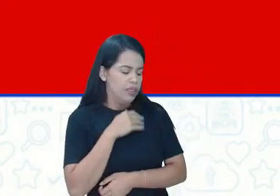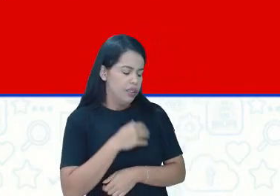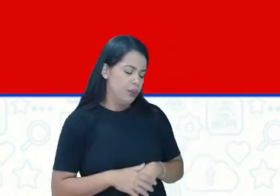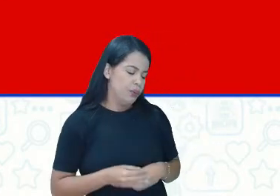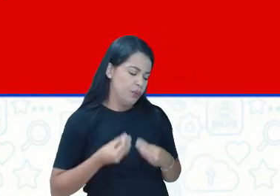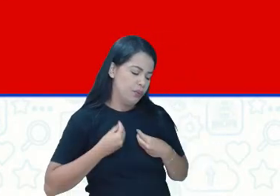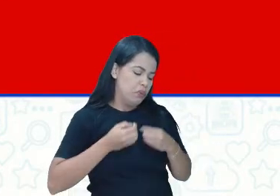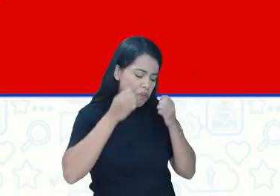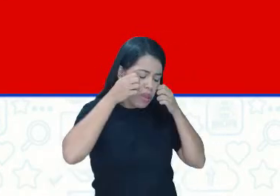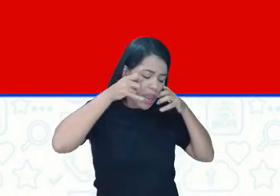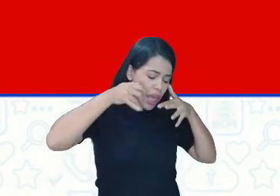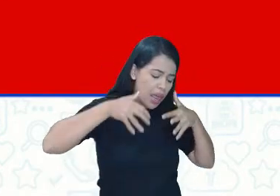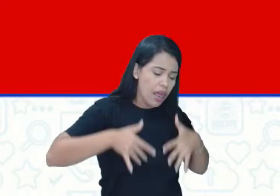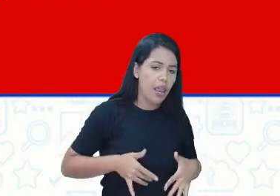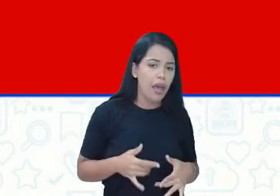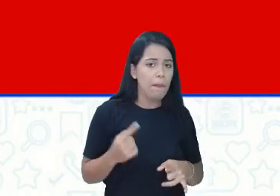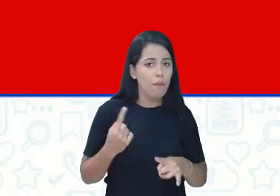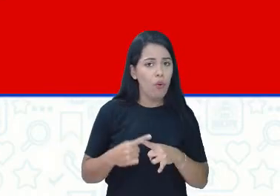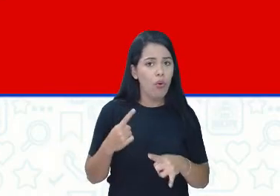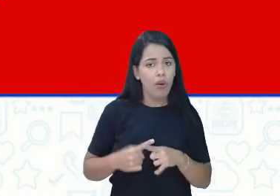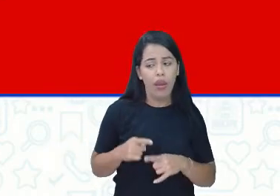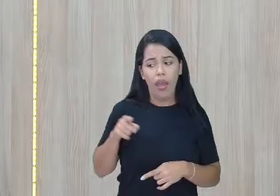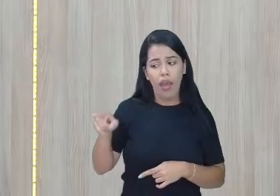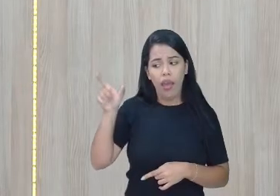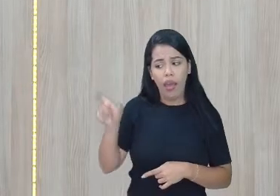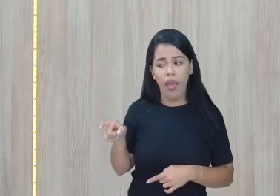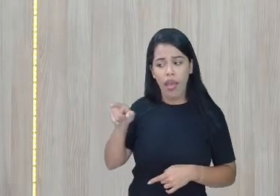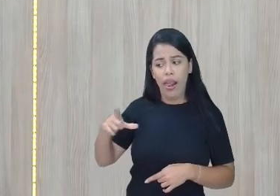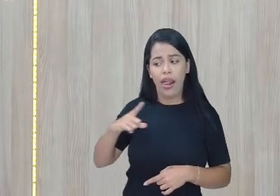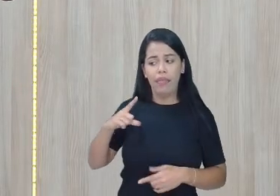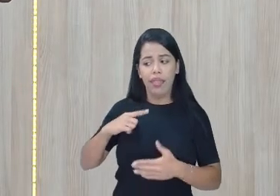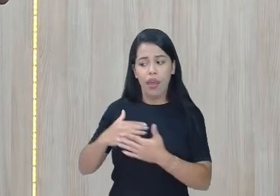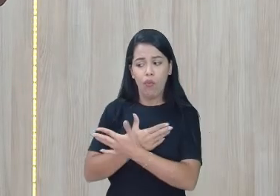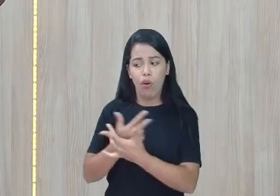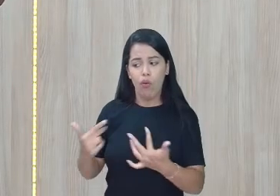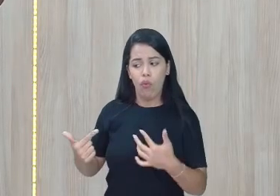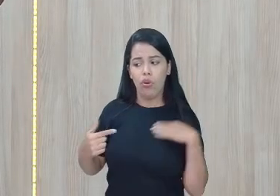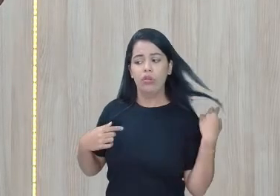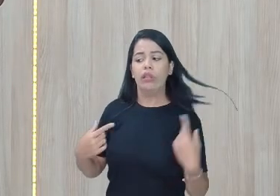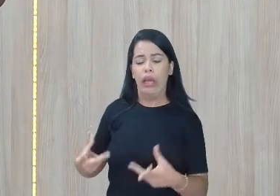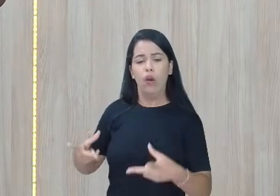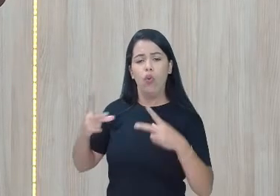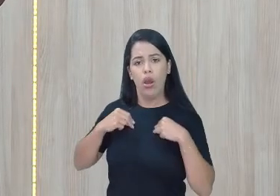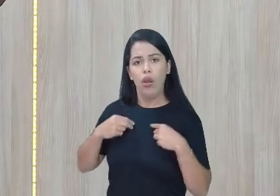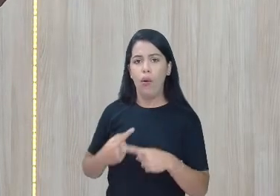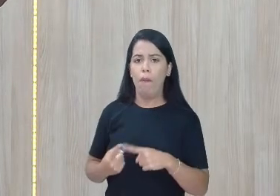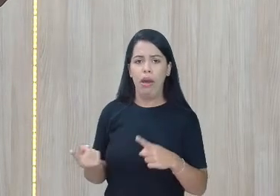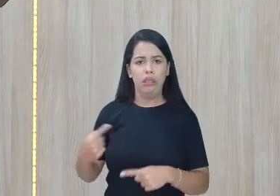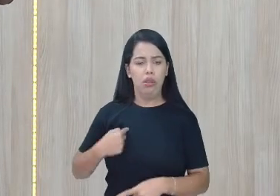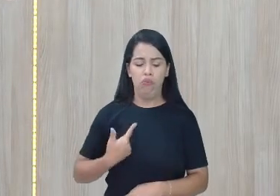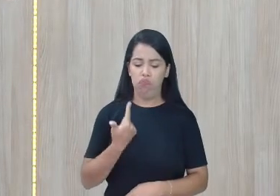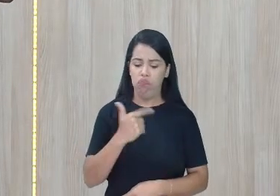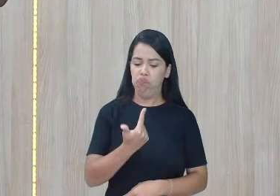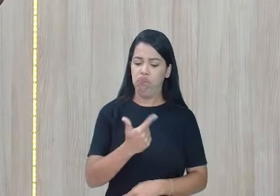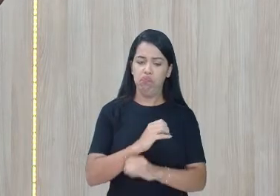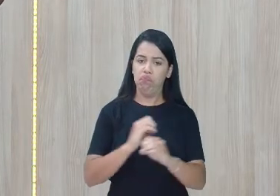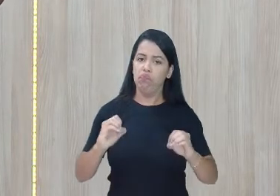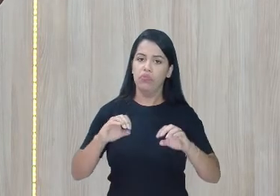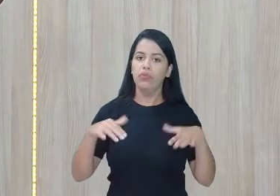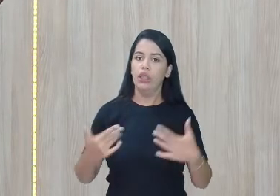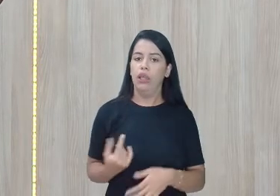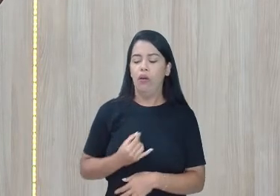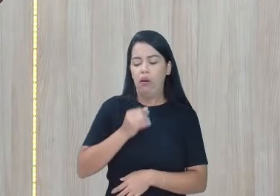cabisbaixa, chorosa, quando fulano tem alguma coisa, consegue alguma coisa e eu não consigo. Então, aqui nesse slide a gente conseguiu